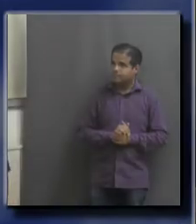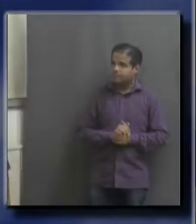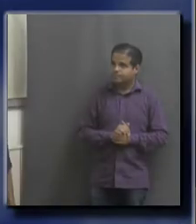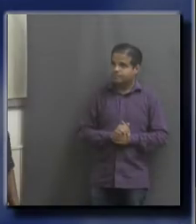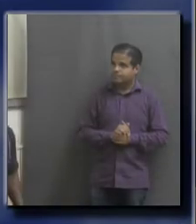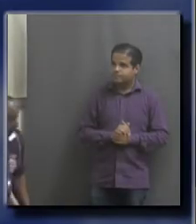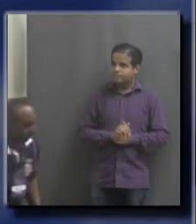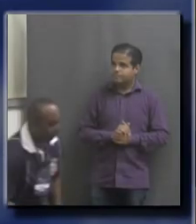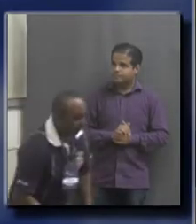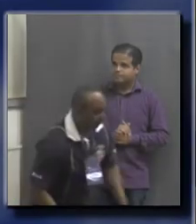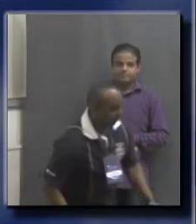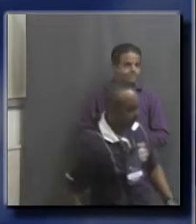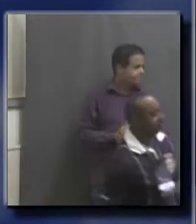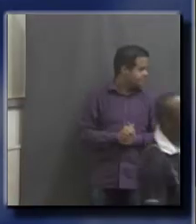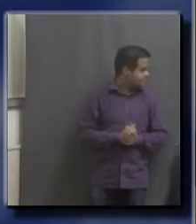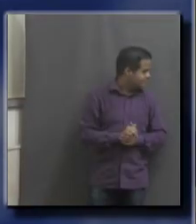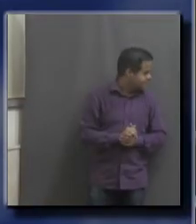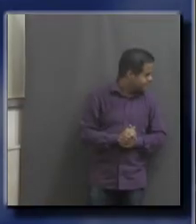eles pensaram